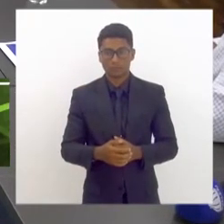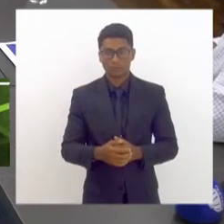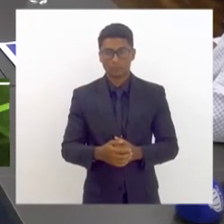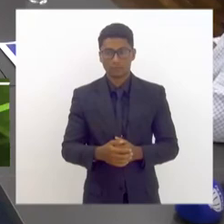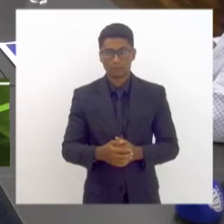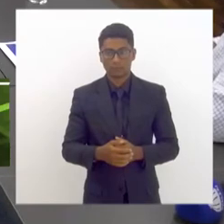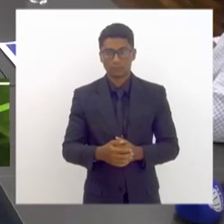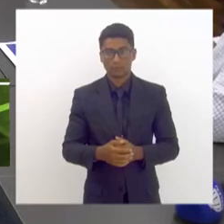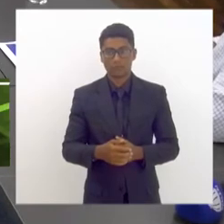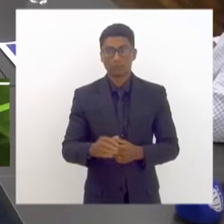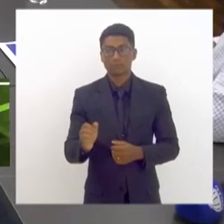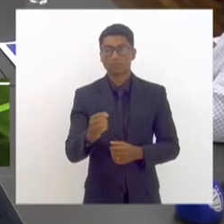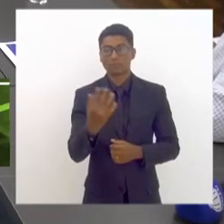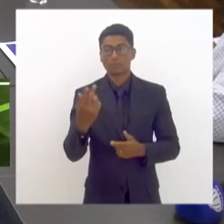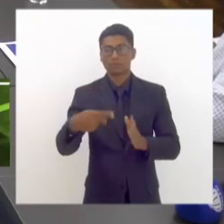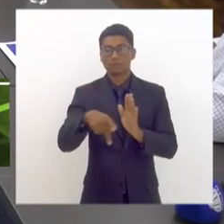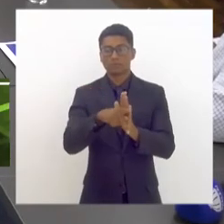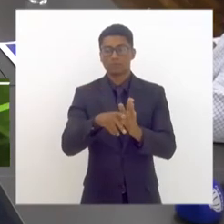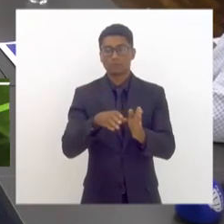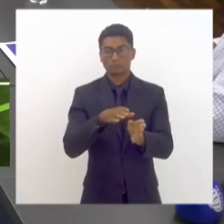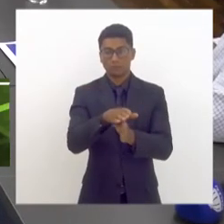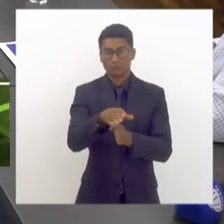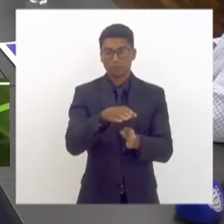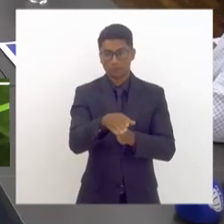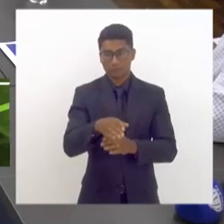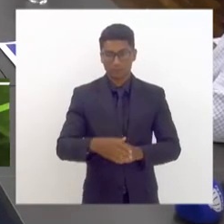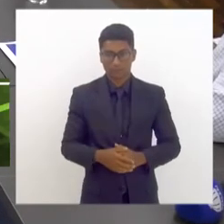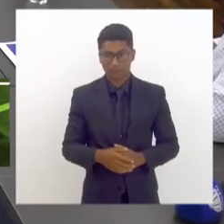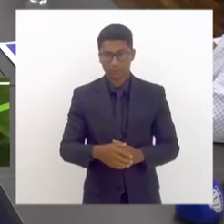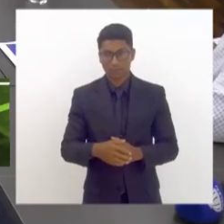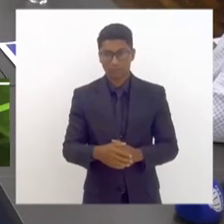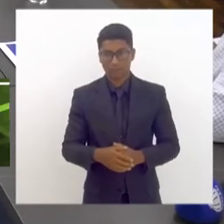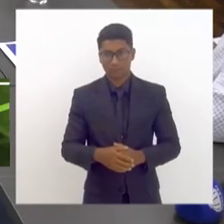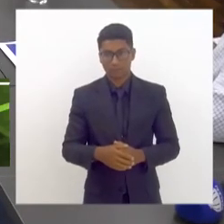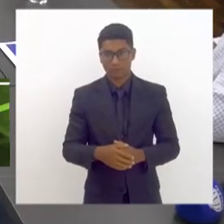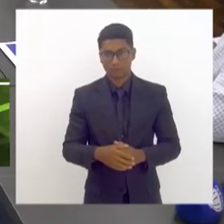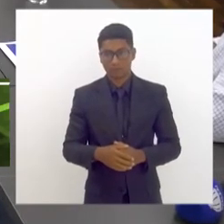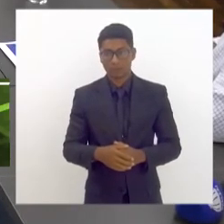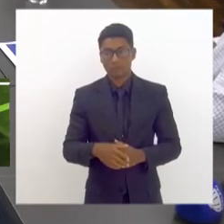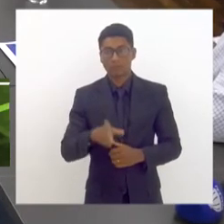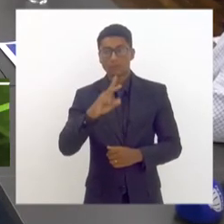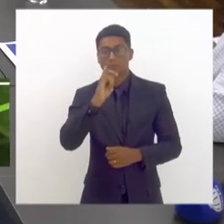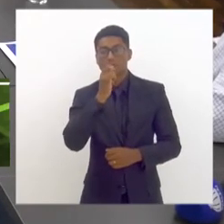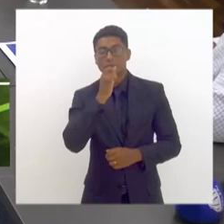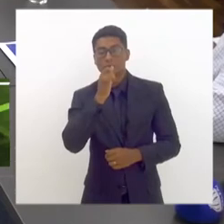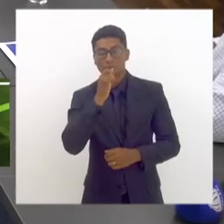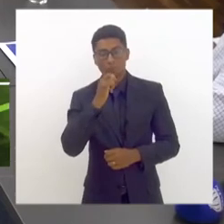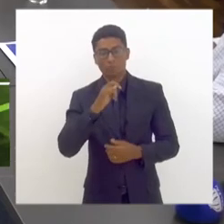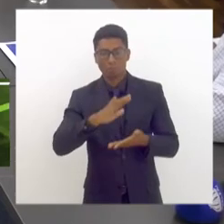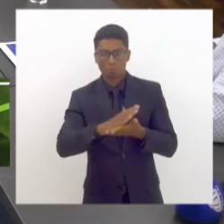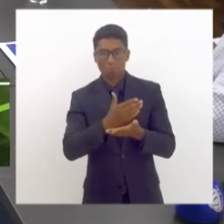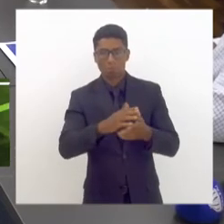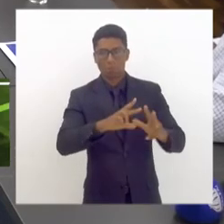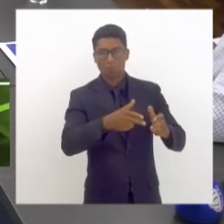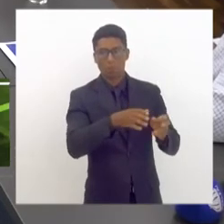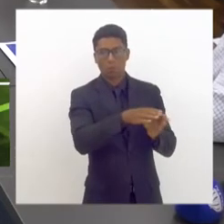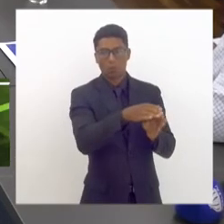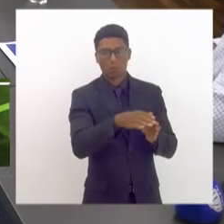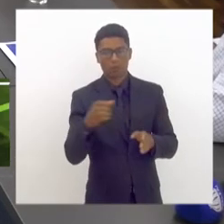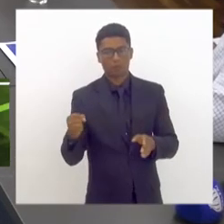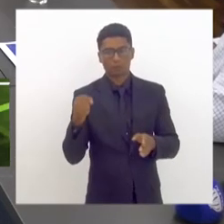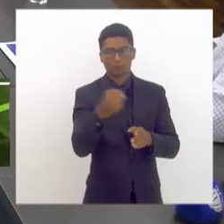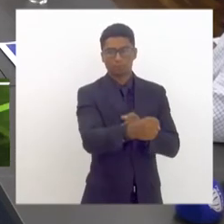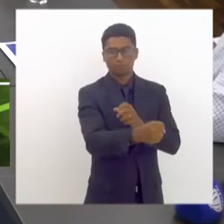do Conselho. Mesmo que os ocupantes, aí dependendo da opção de cada um, continuem com o status de cessão, eles estejam